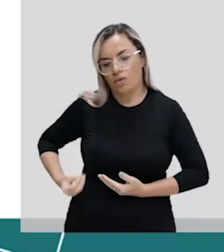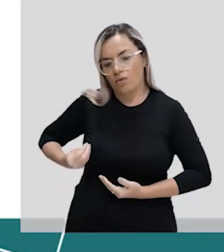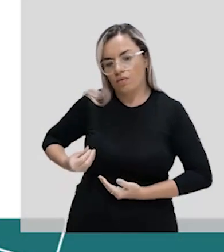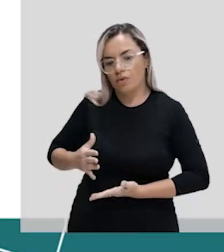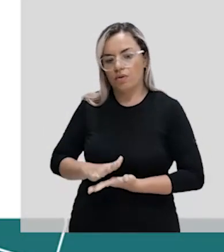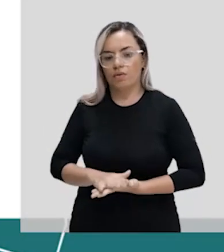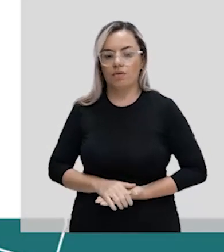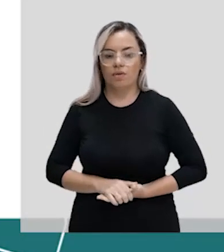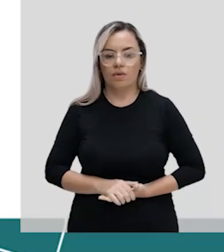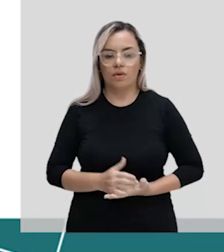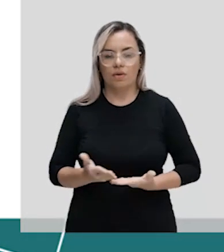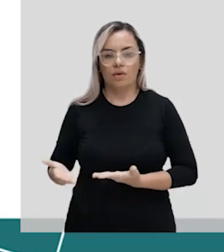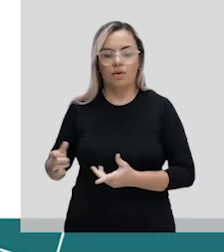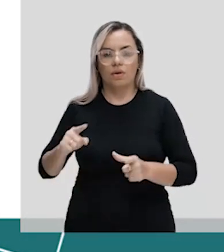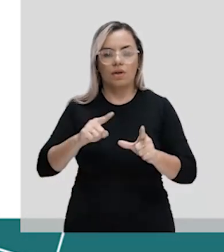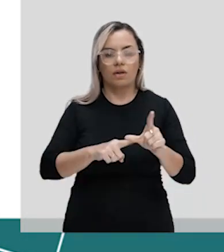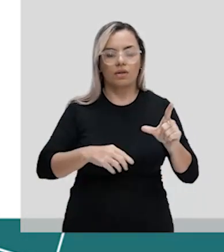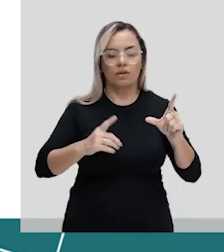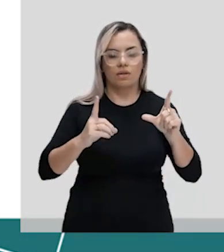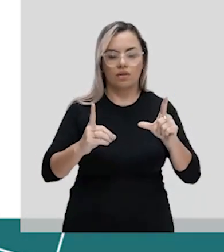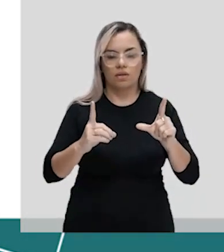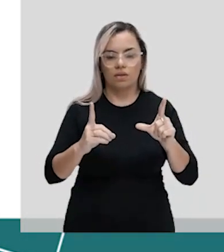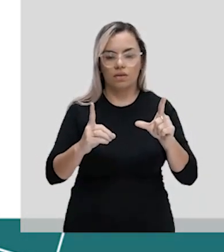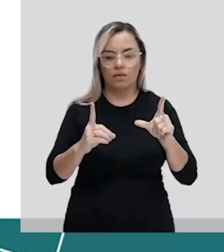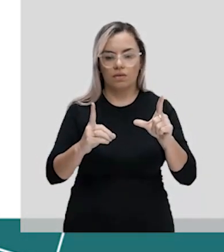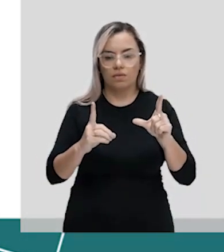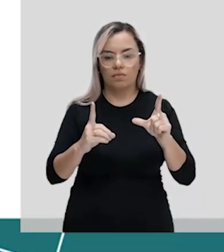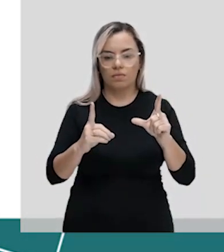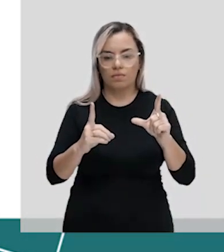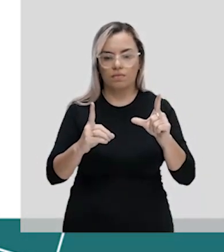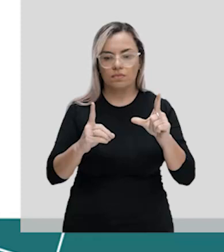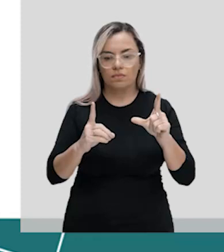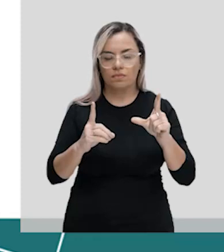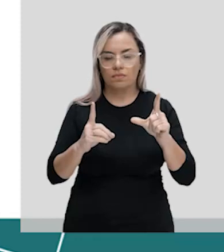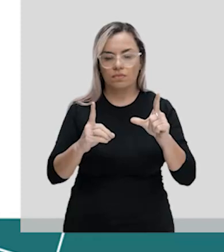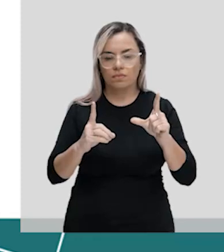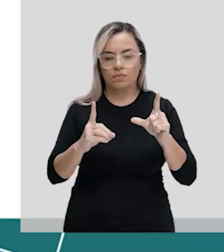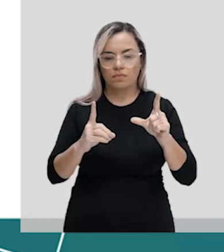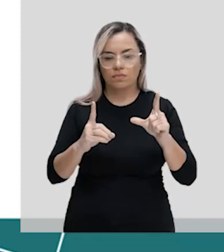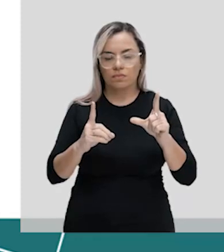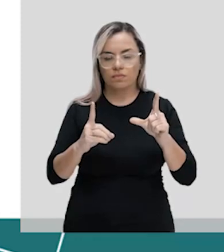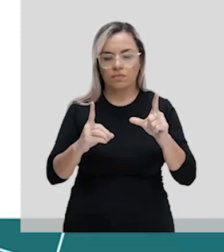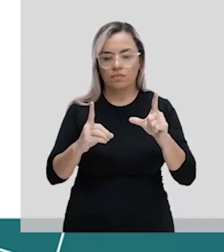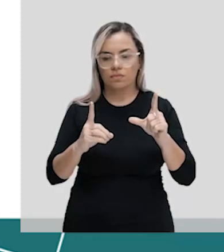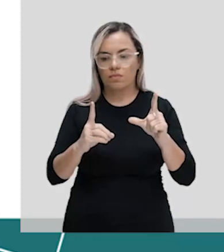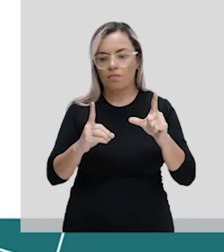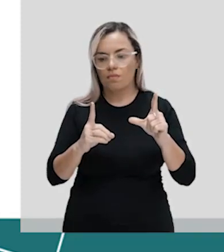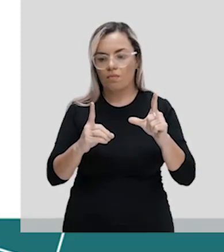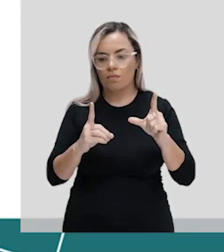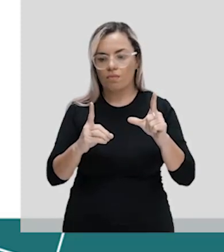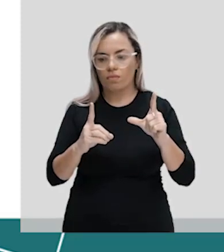letra D, vamos conferir aqui, diz assim: o resfriamento da crosta terrestre ocorreu pela intensa frequência